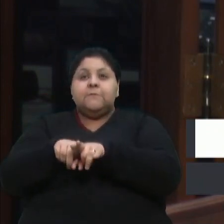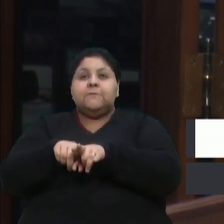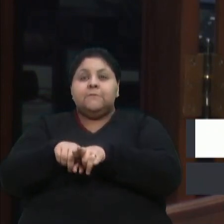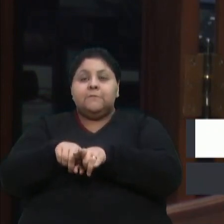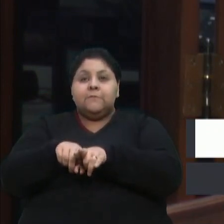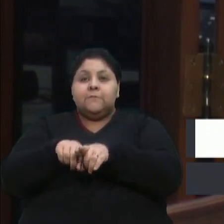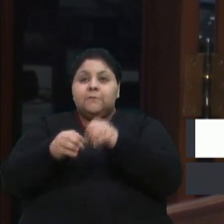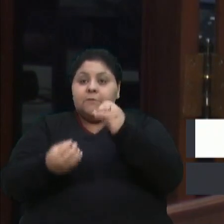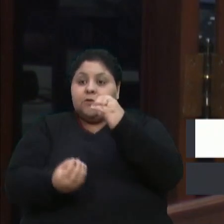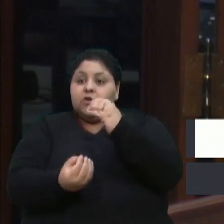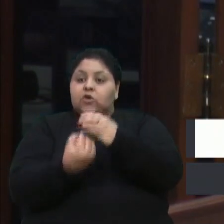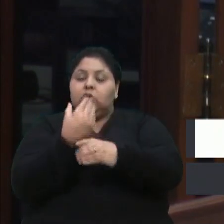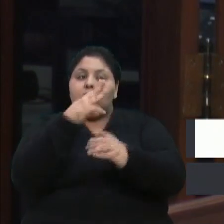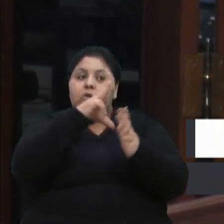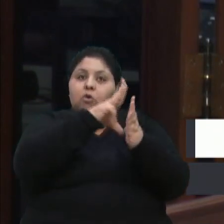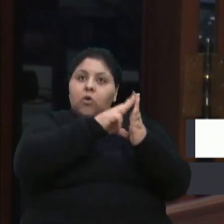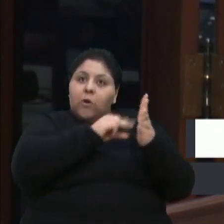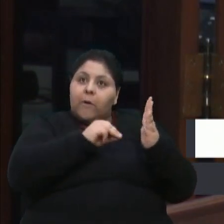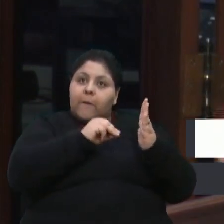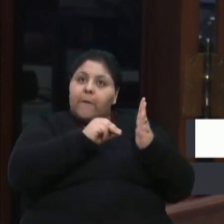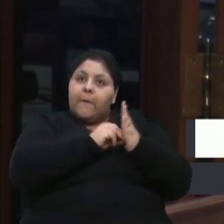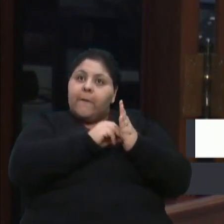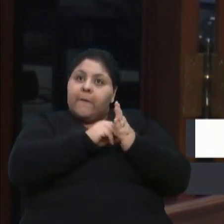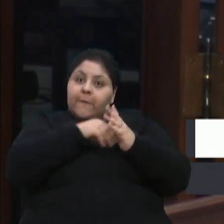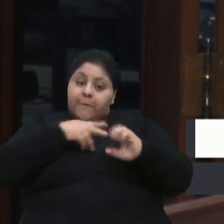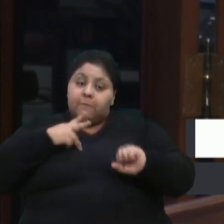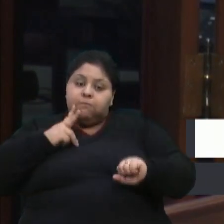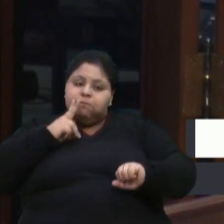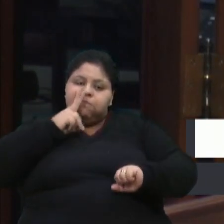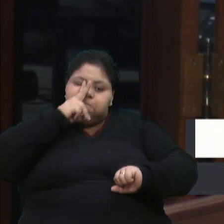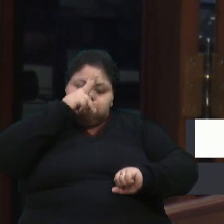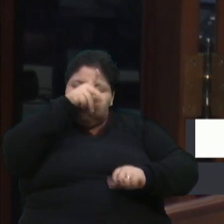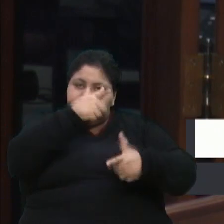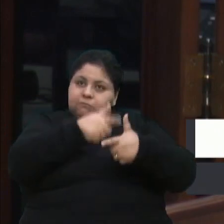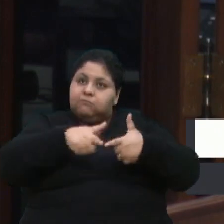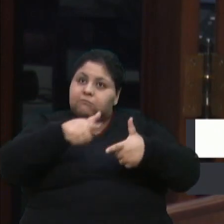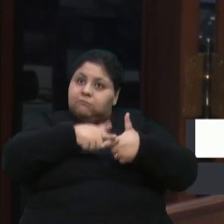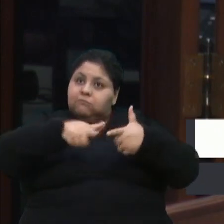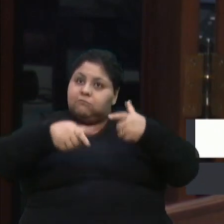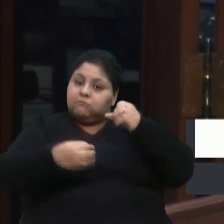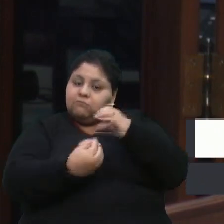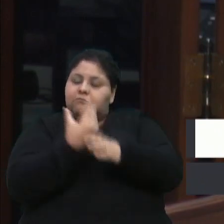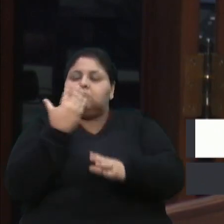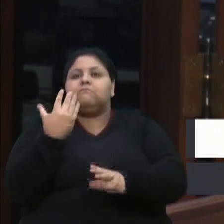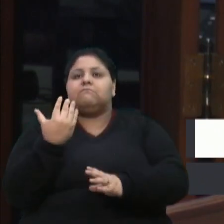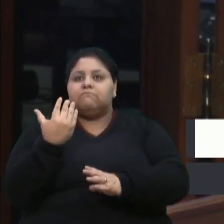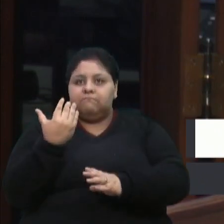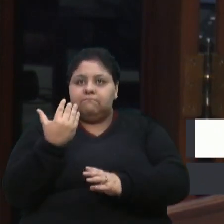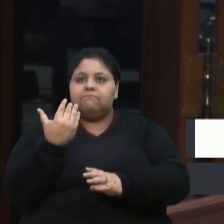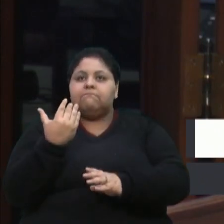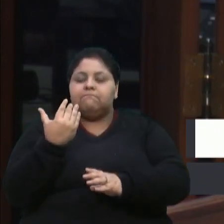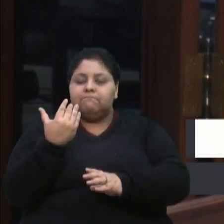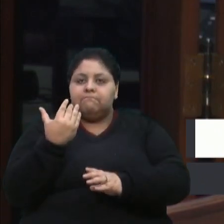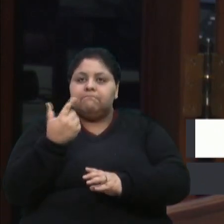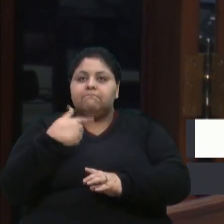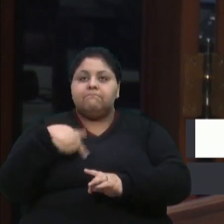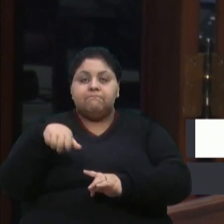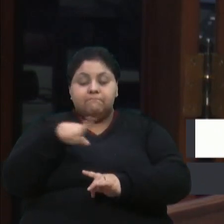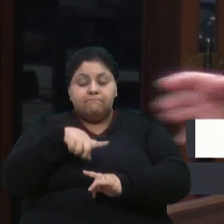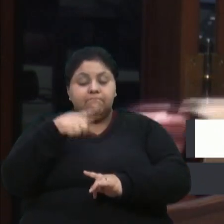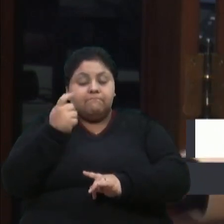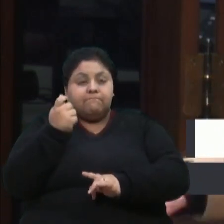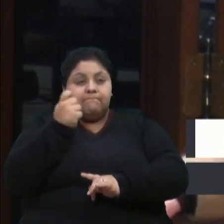oriundos do modelo que potencializa que esses problemas ocorram. Então, a gente